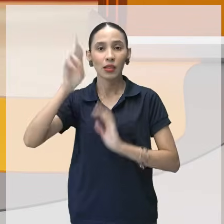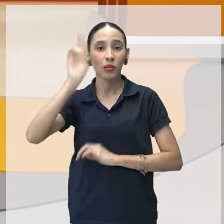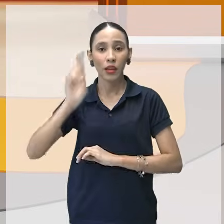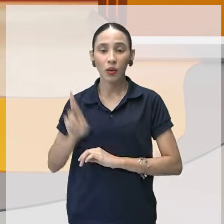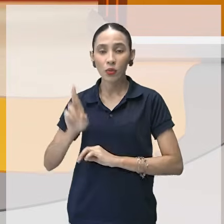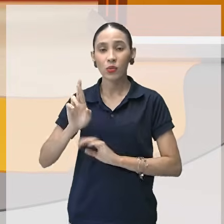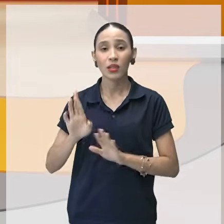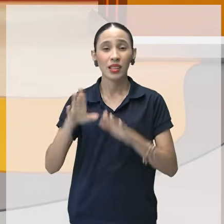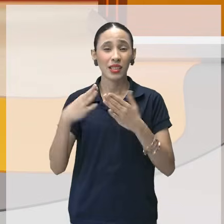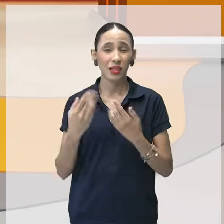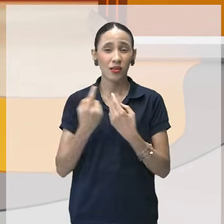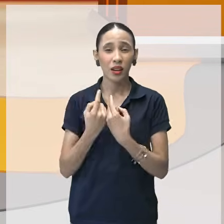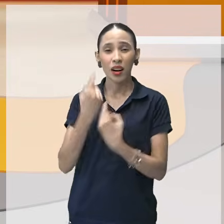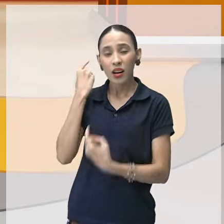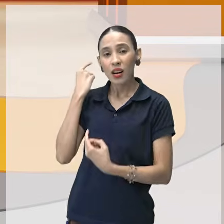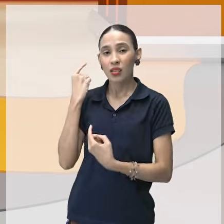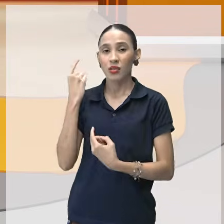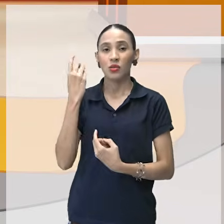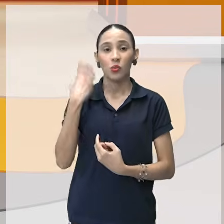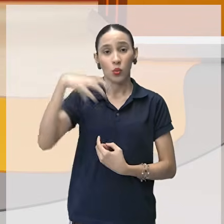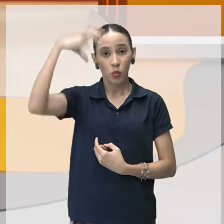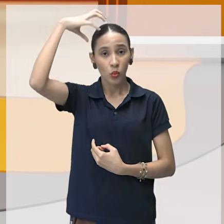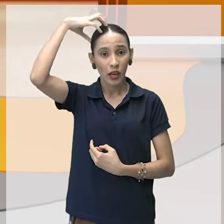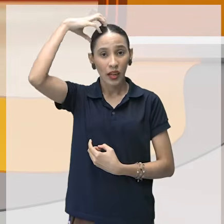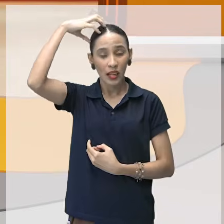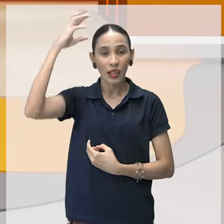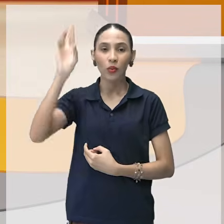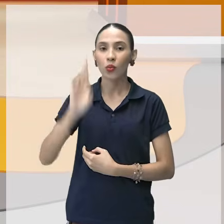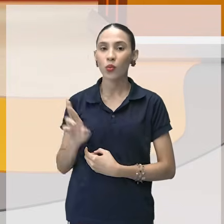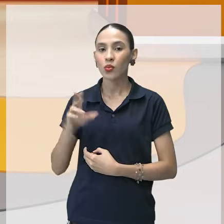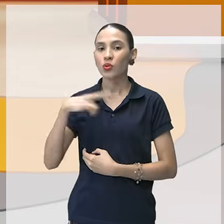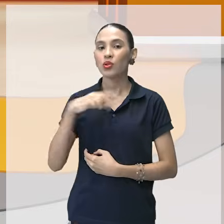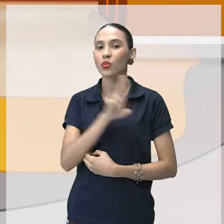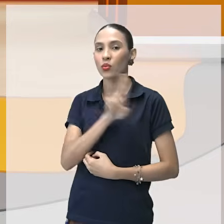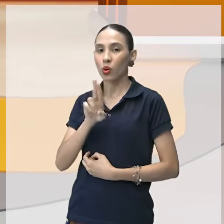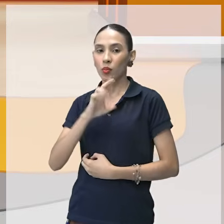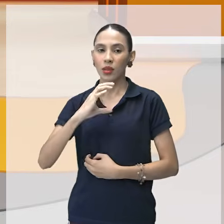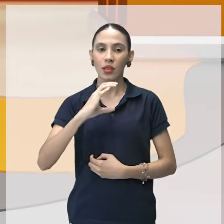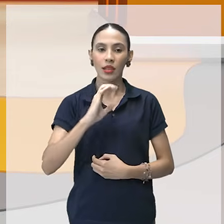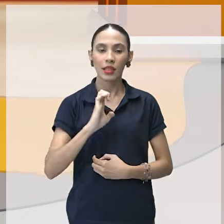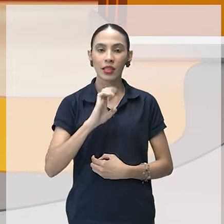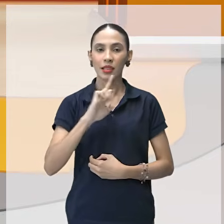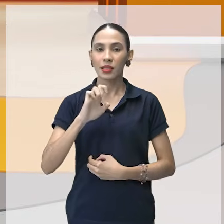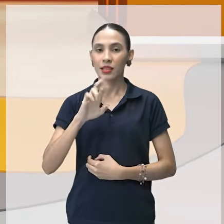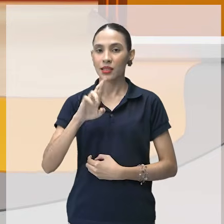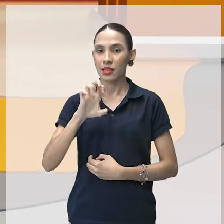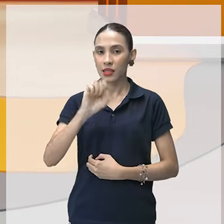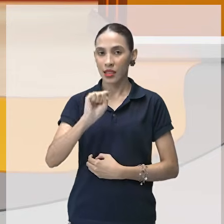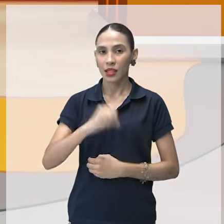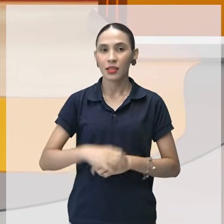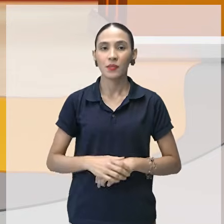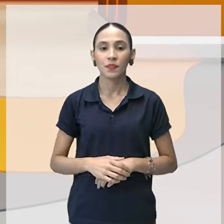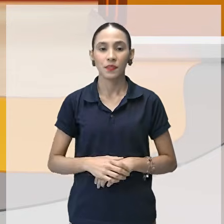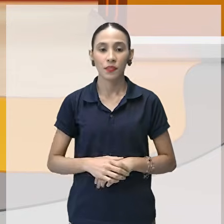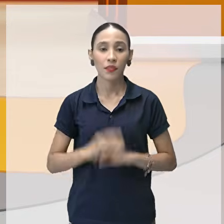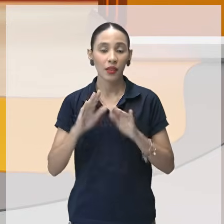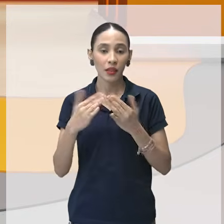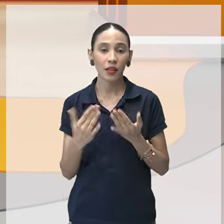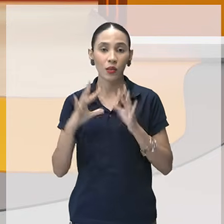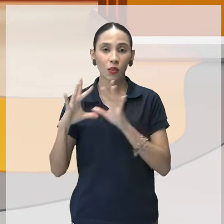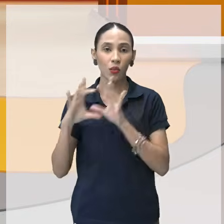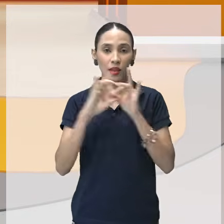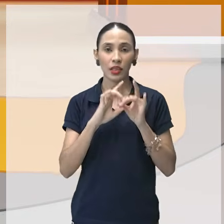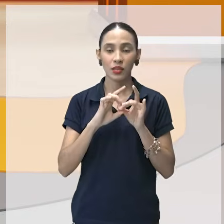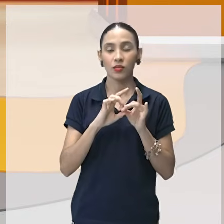E, naquele tempo, o imperador, para os russos, eram chamados de czares, certo? E, nesse contexto,